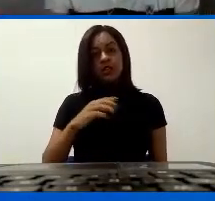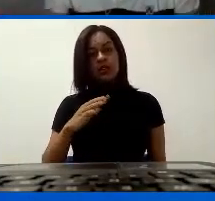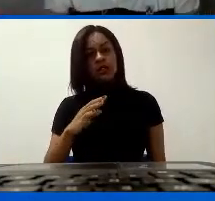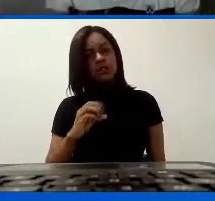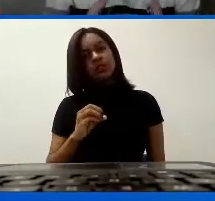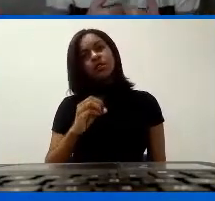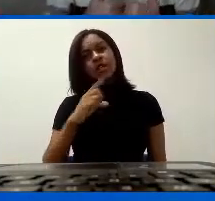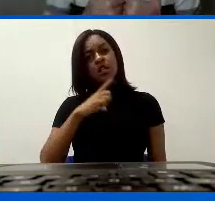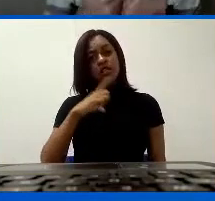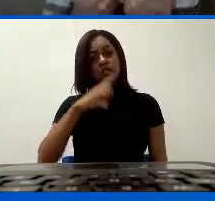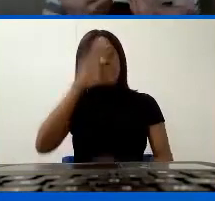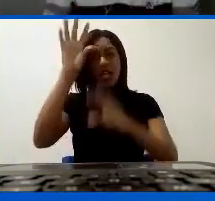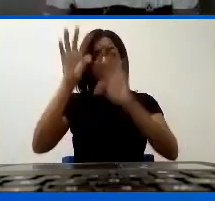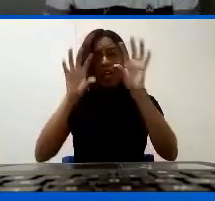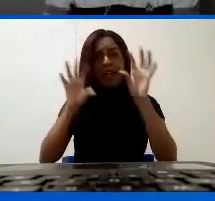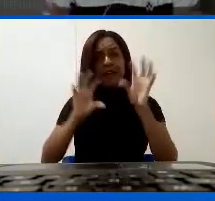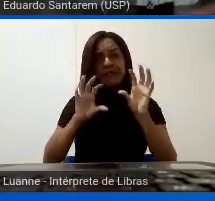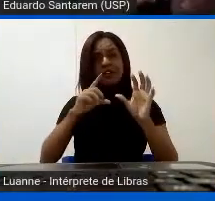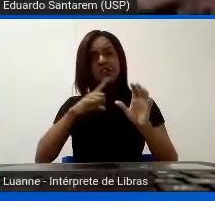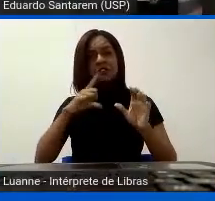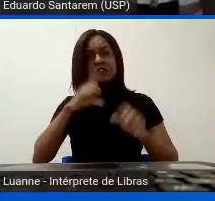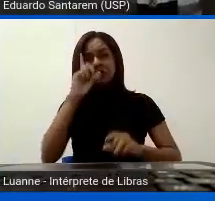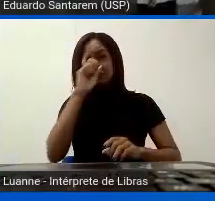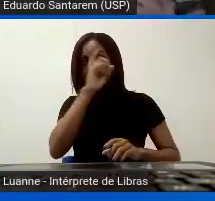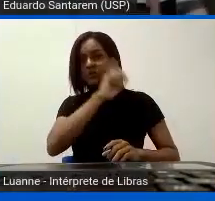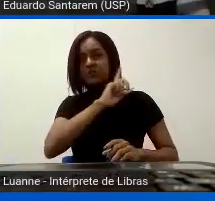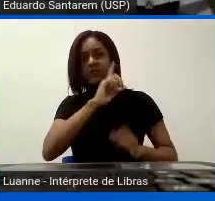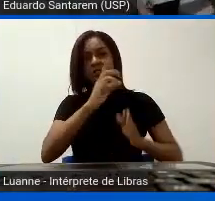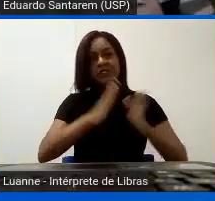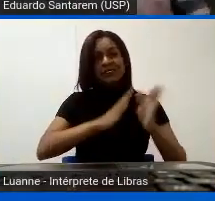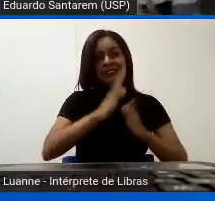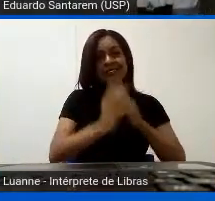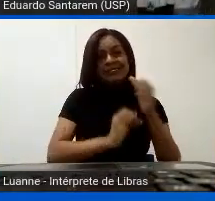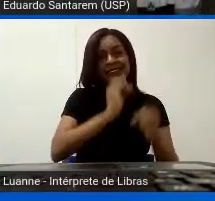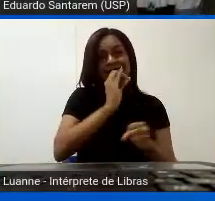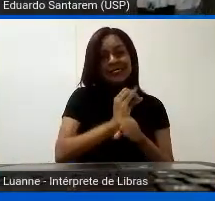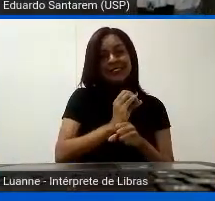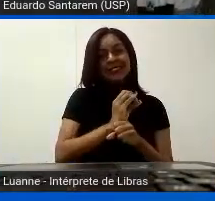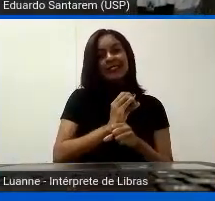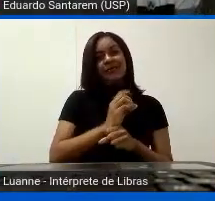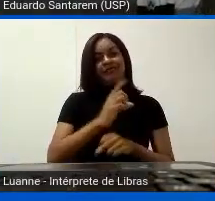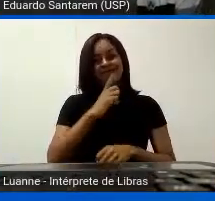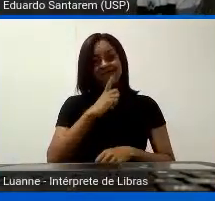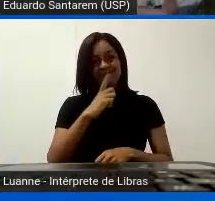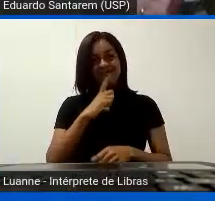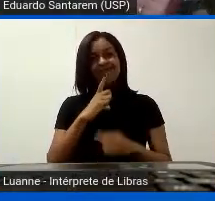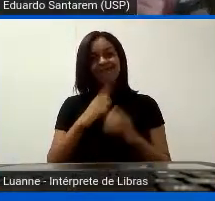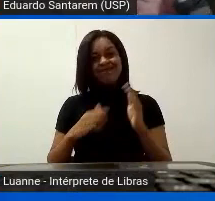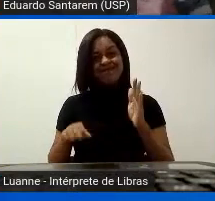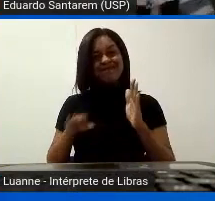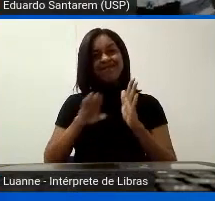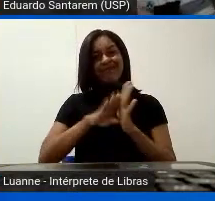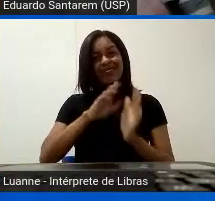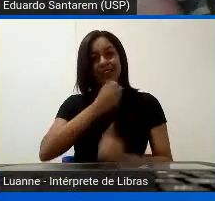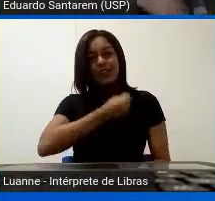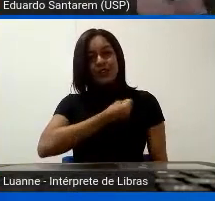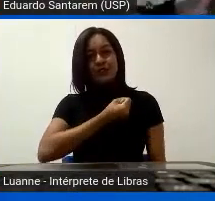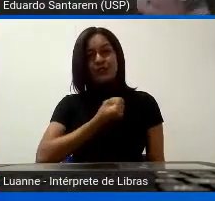com muita dificuldade de acesso com classes sociais tem dificuldade de acesso a gente acaba chegando no número que é praticamente